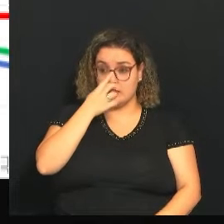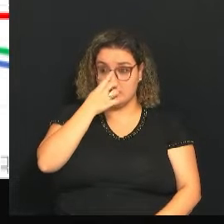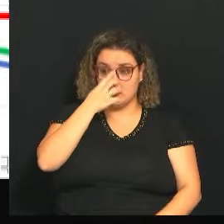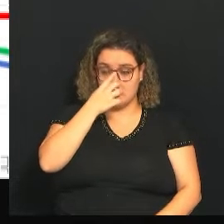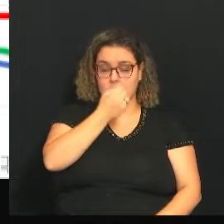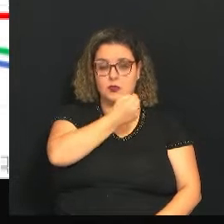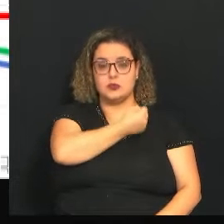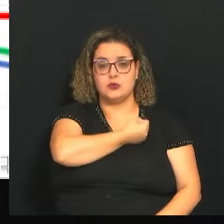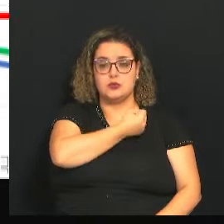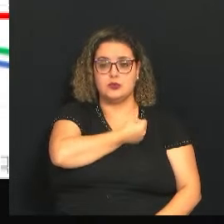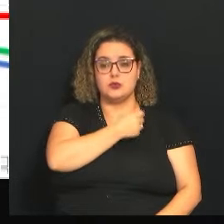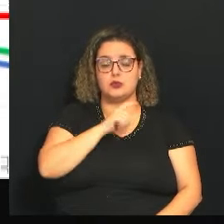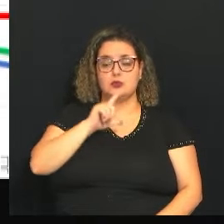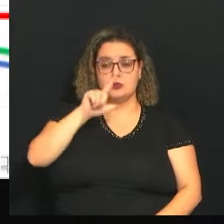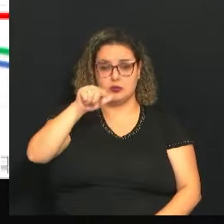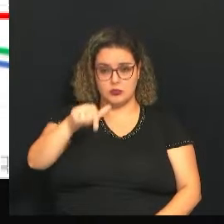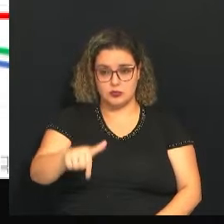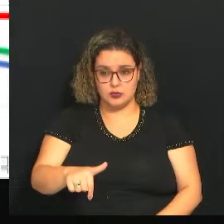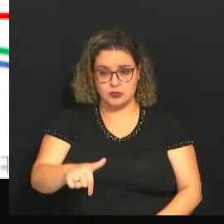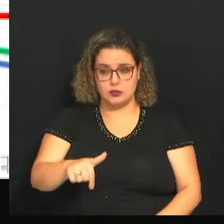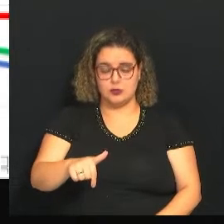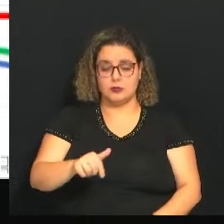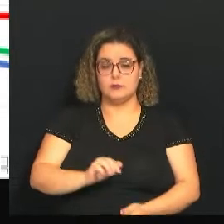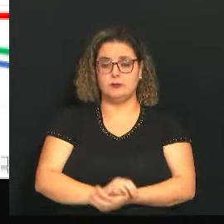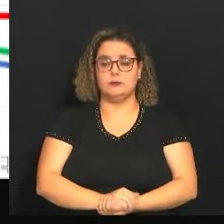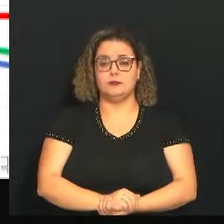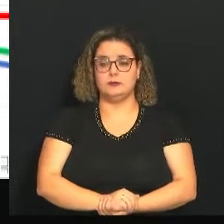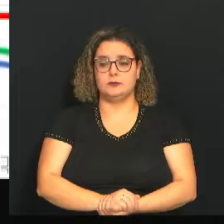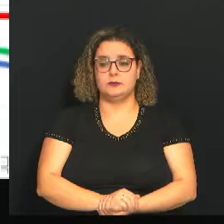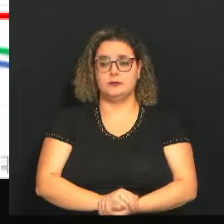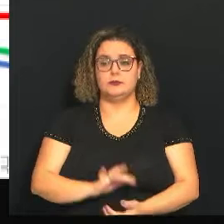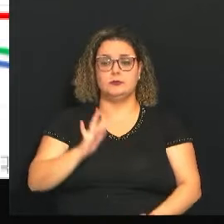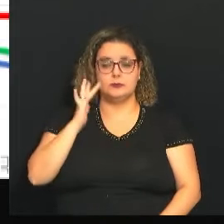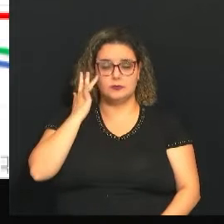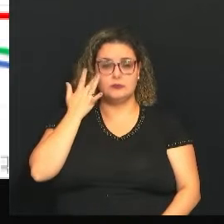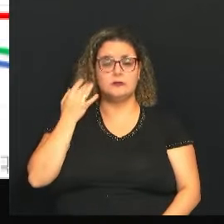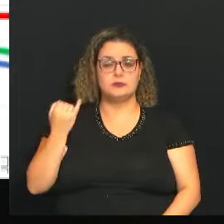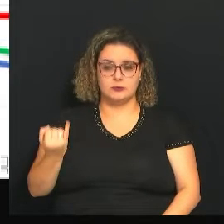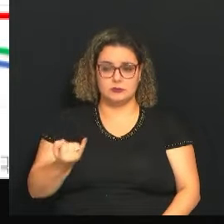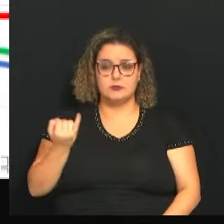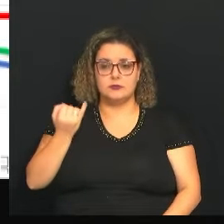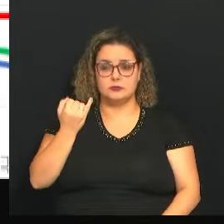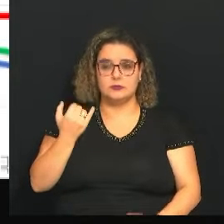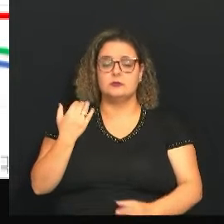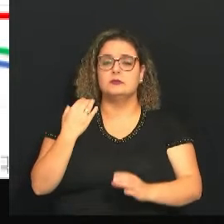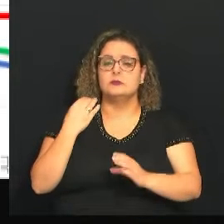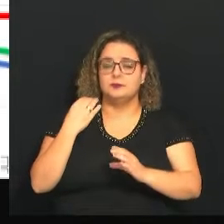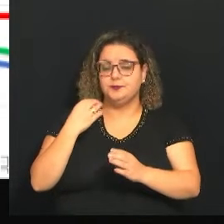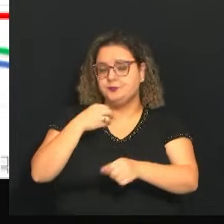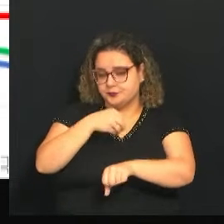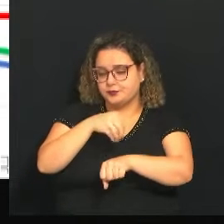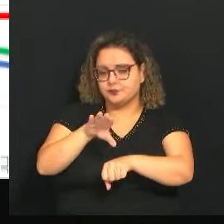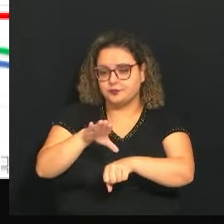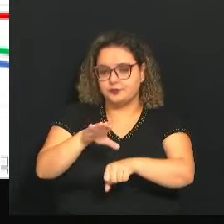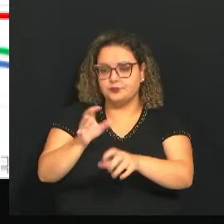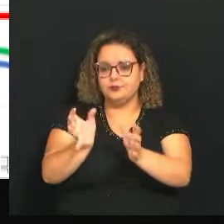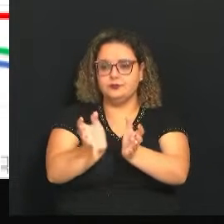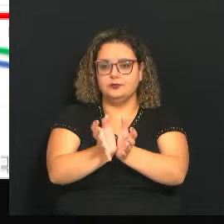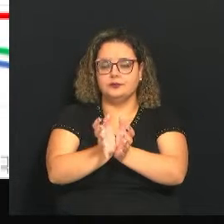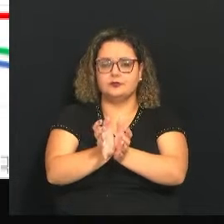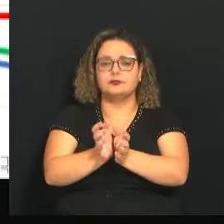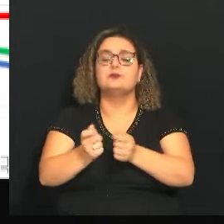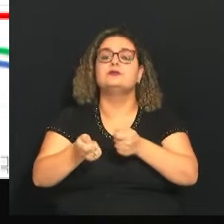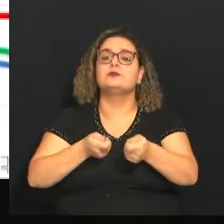números. Depois, se a vereadora achar que vale a pena, eu vou enviar isso para a comissão, para auxiliar, né,